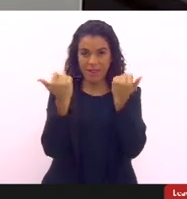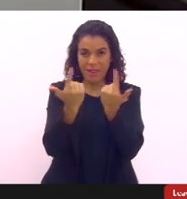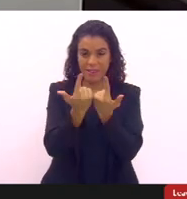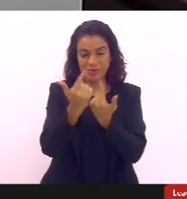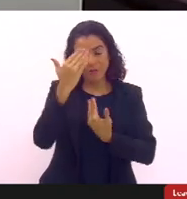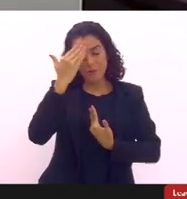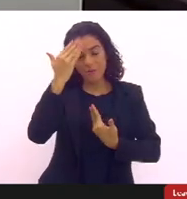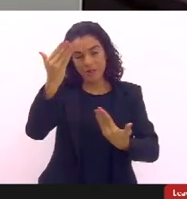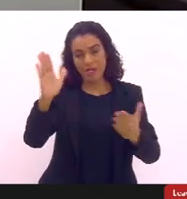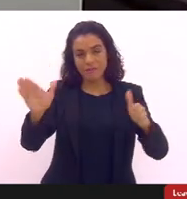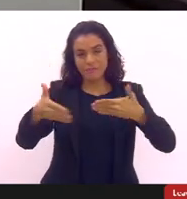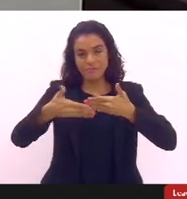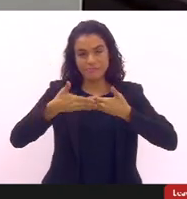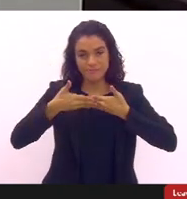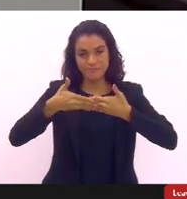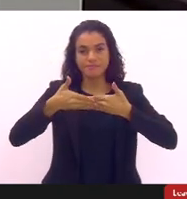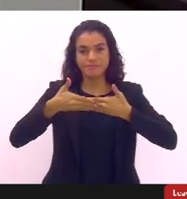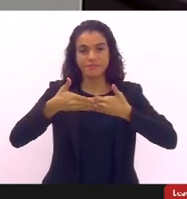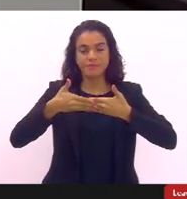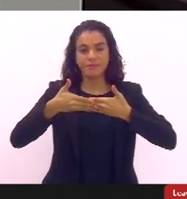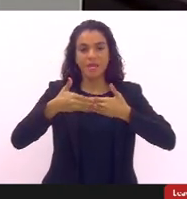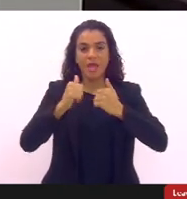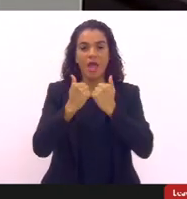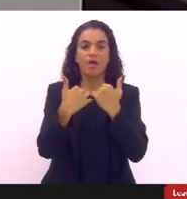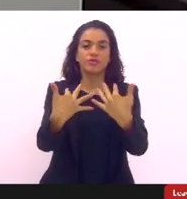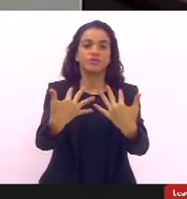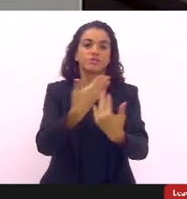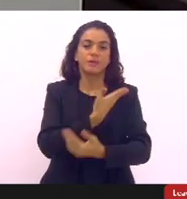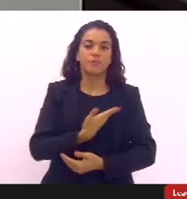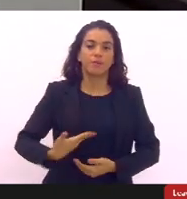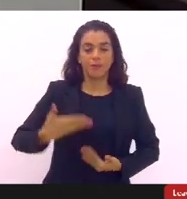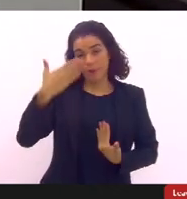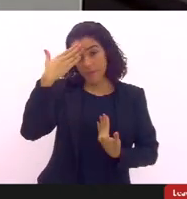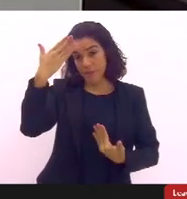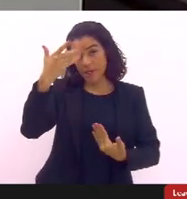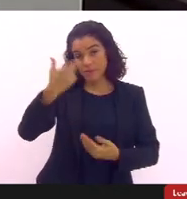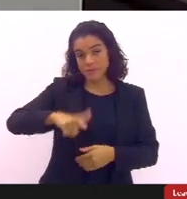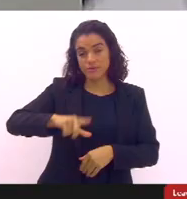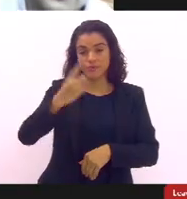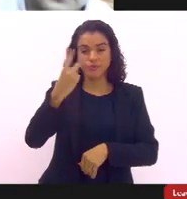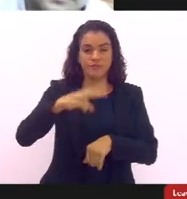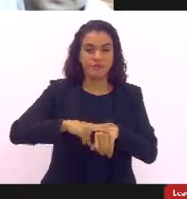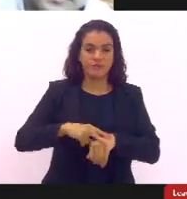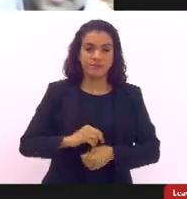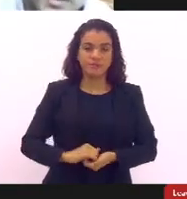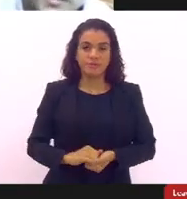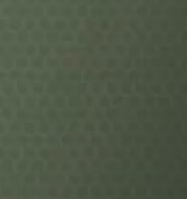Obrigada, declaro encerrada a presente audiência pública. Obrigada mais uma vez.